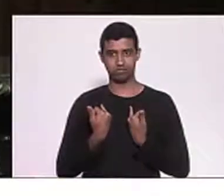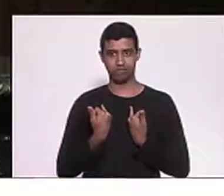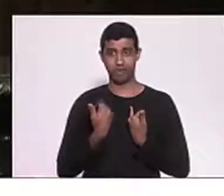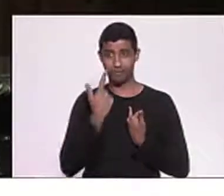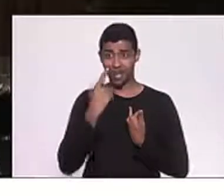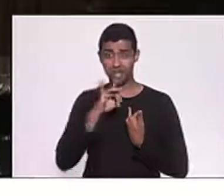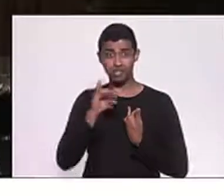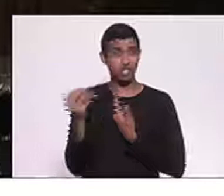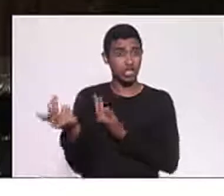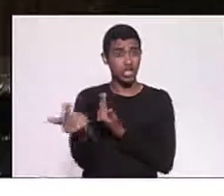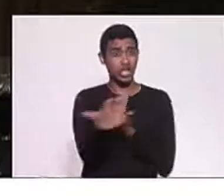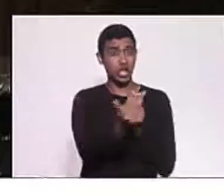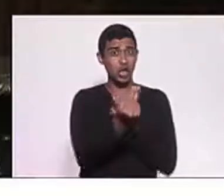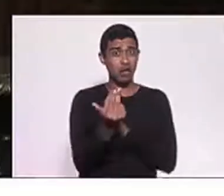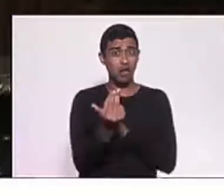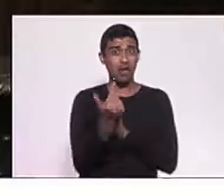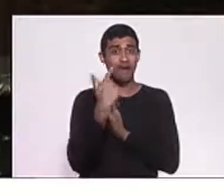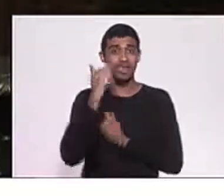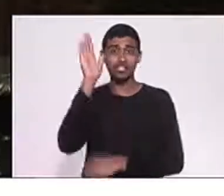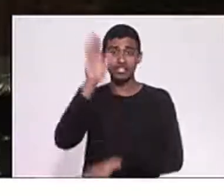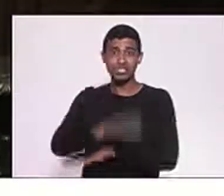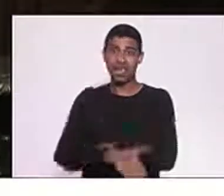No mesmo dia, à parte da tarde,